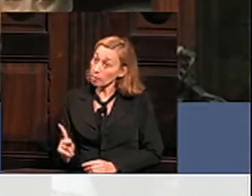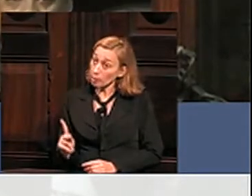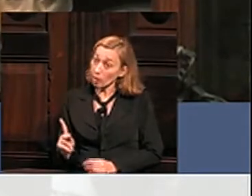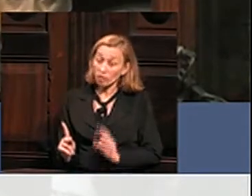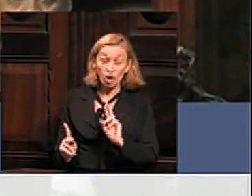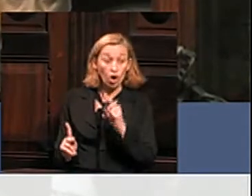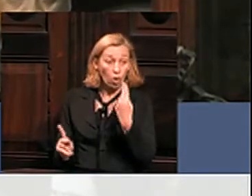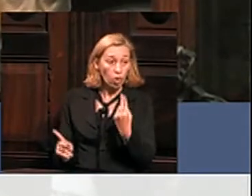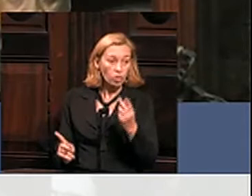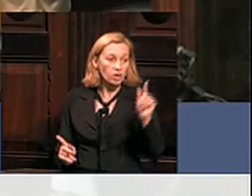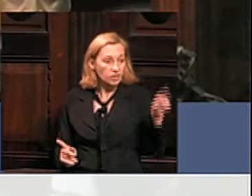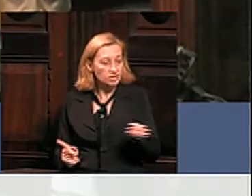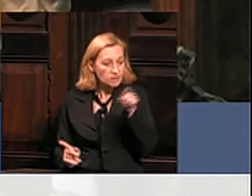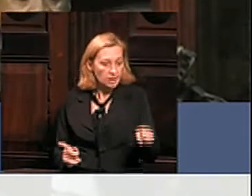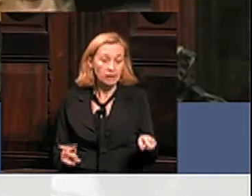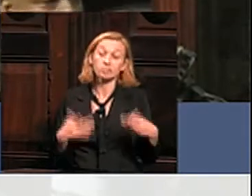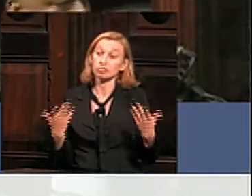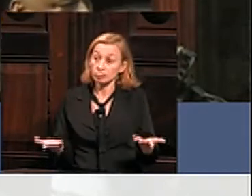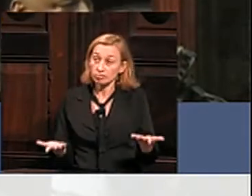Porque... Ele tem direito de pedir verificação.